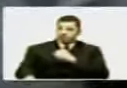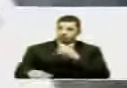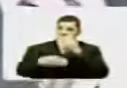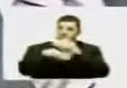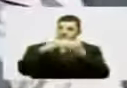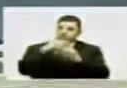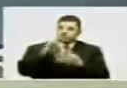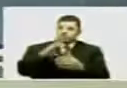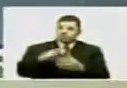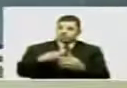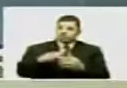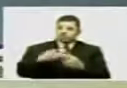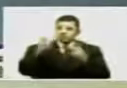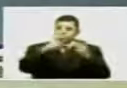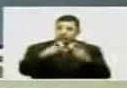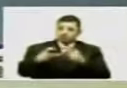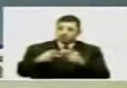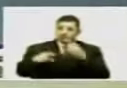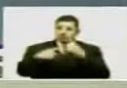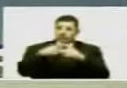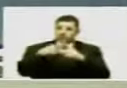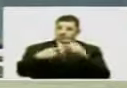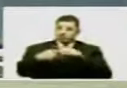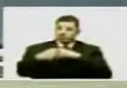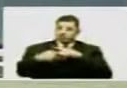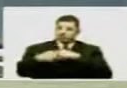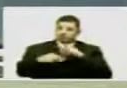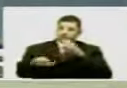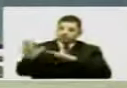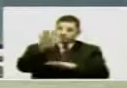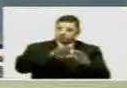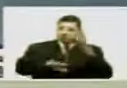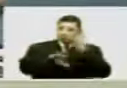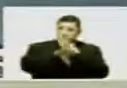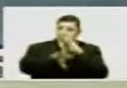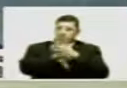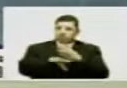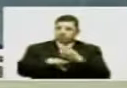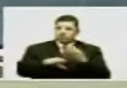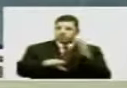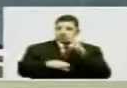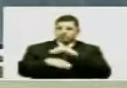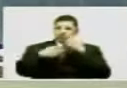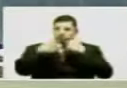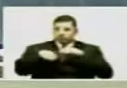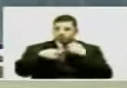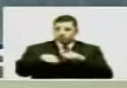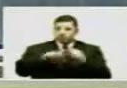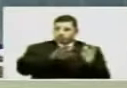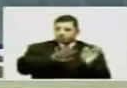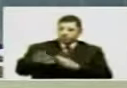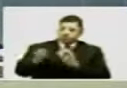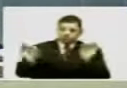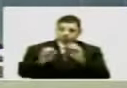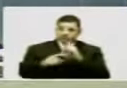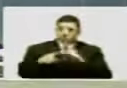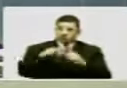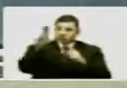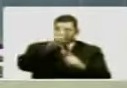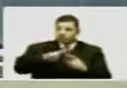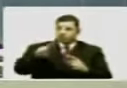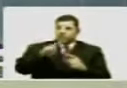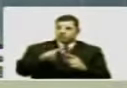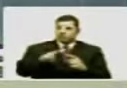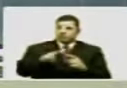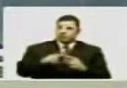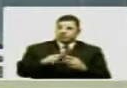BRT é apenas nas estações, porque tem que ter ultrapassagem. O resto não precisa de desapropriação, porque vai usar a